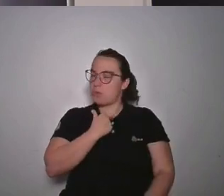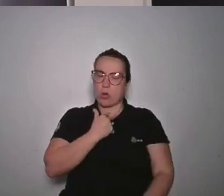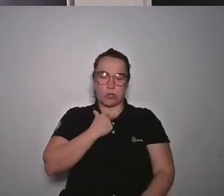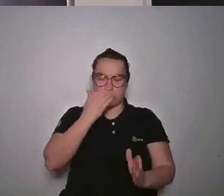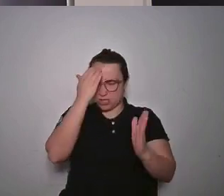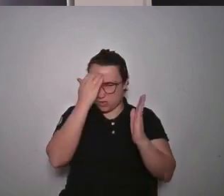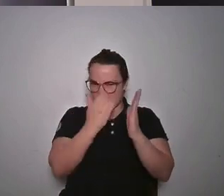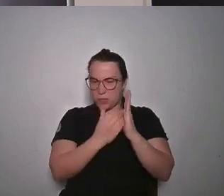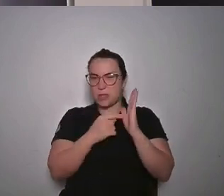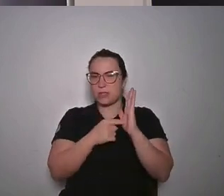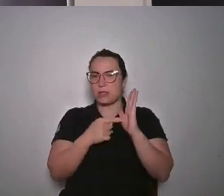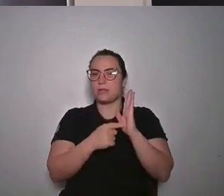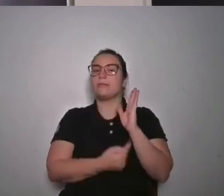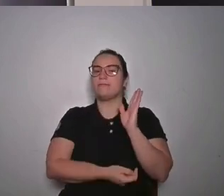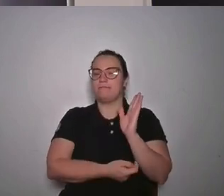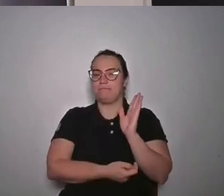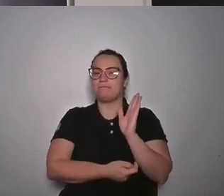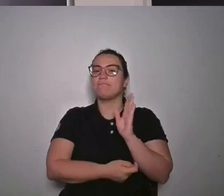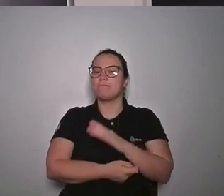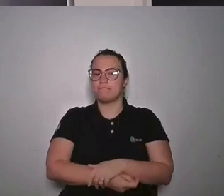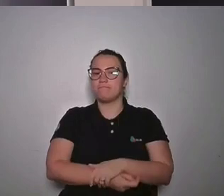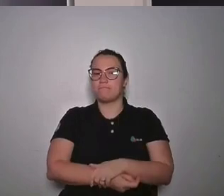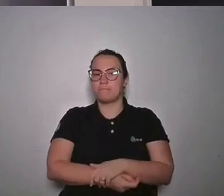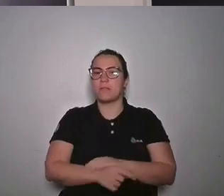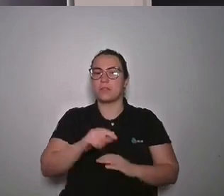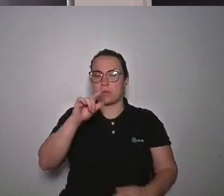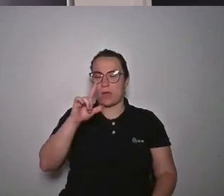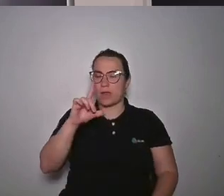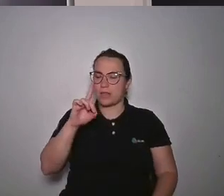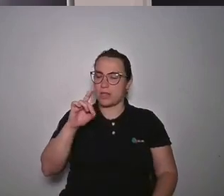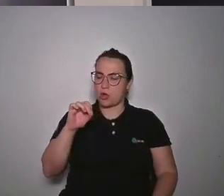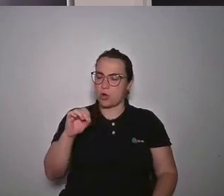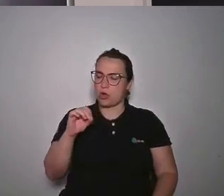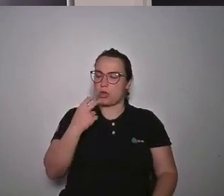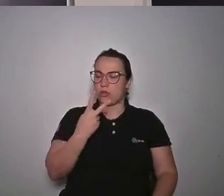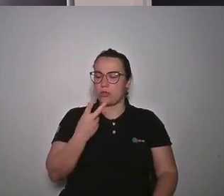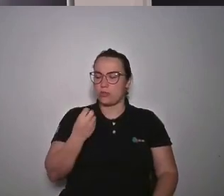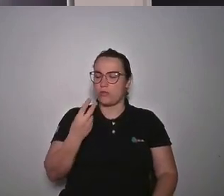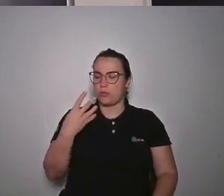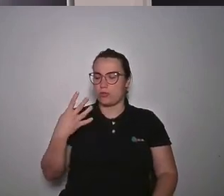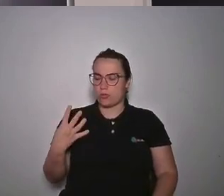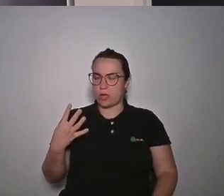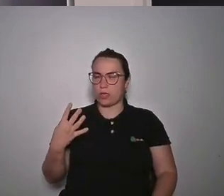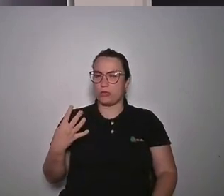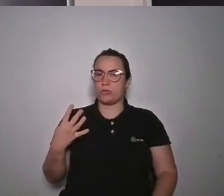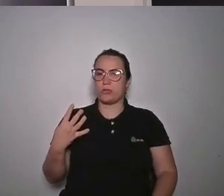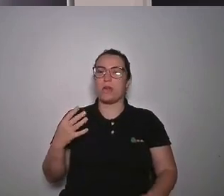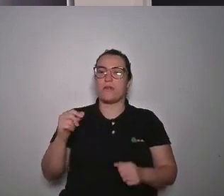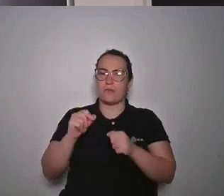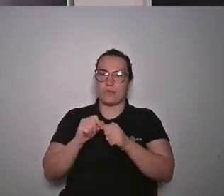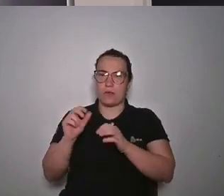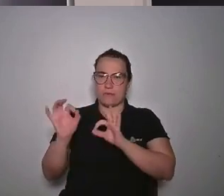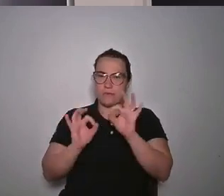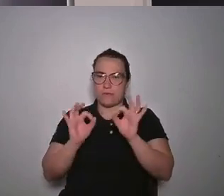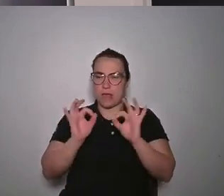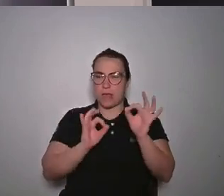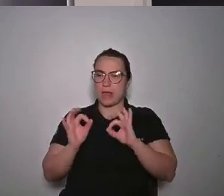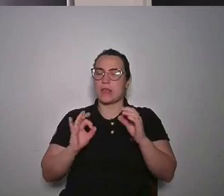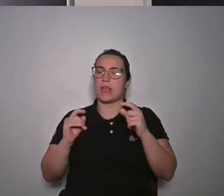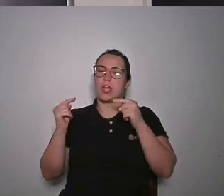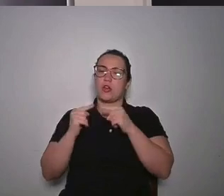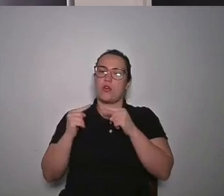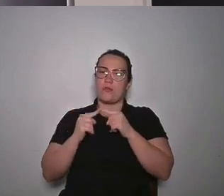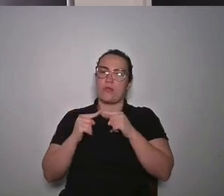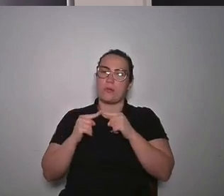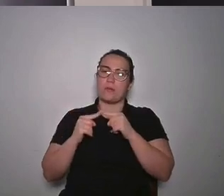arrecada. Então, dentro da LDO 2024, ela foi feita conforme plano